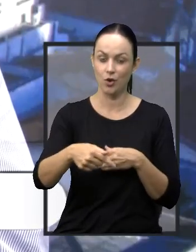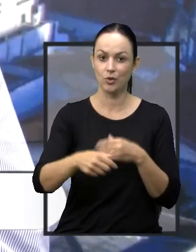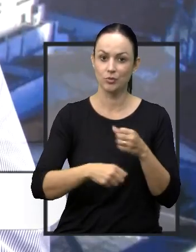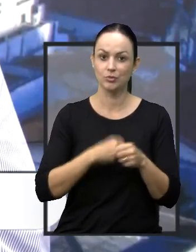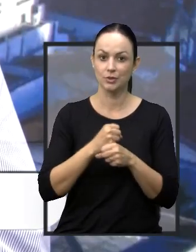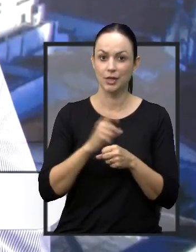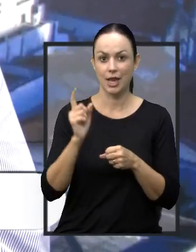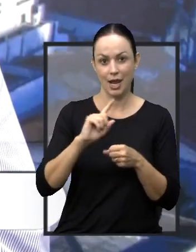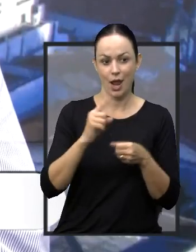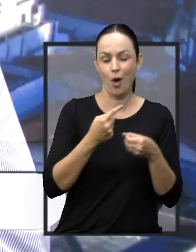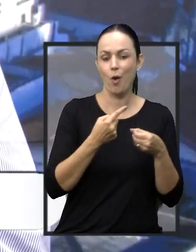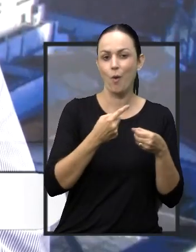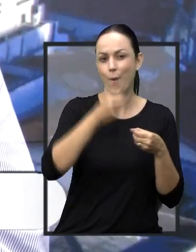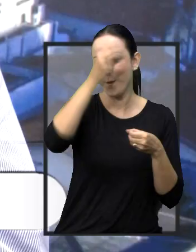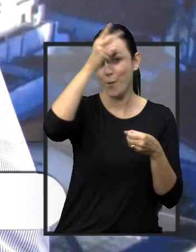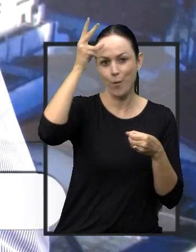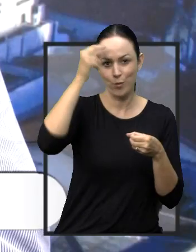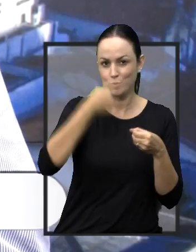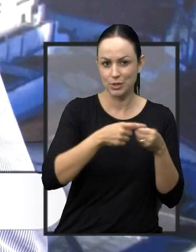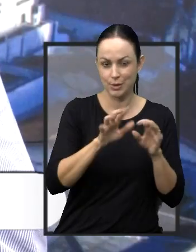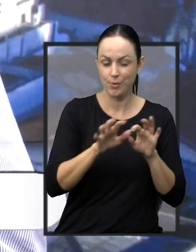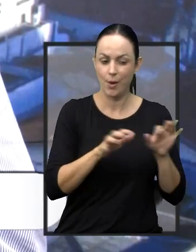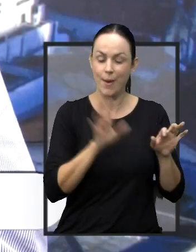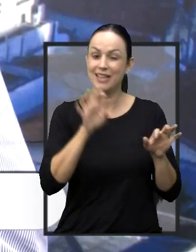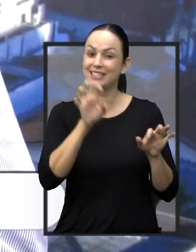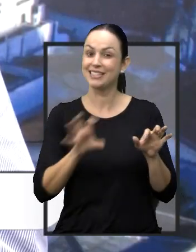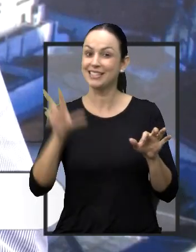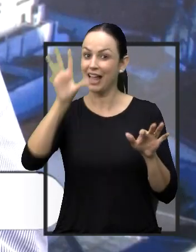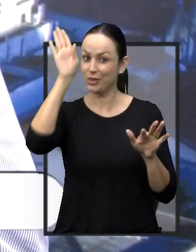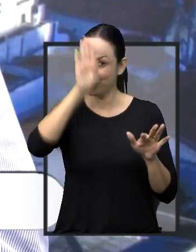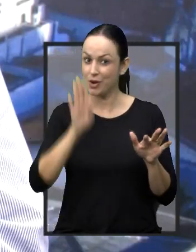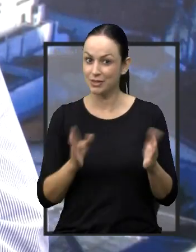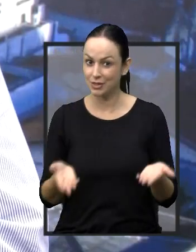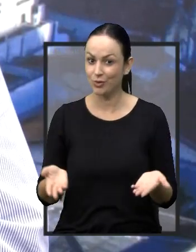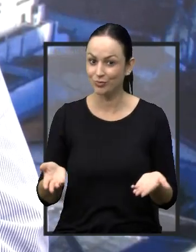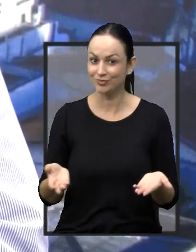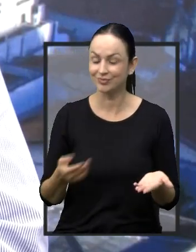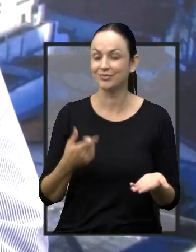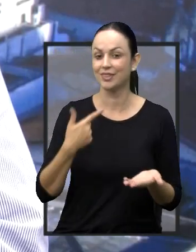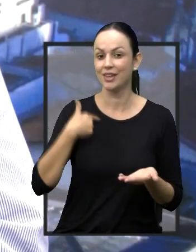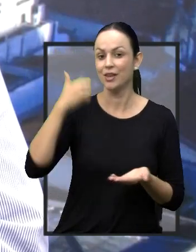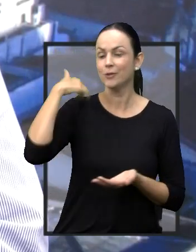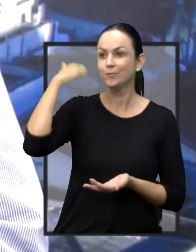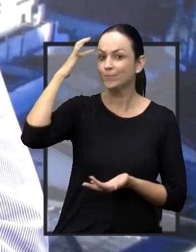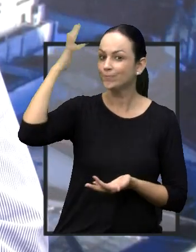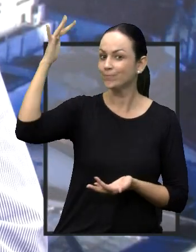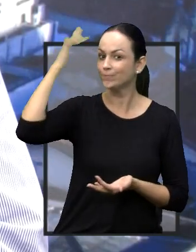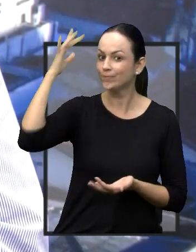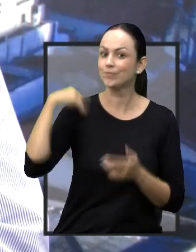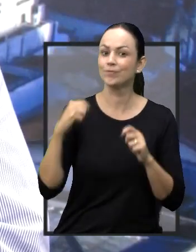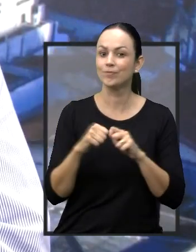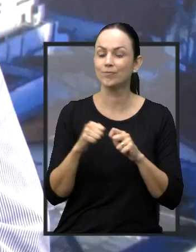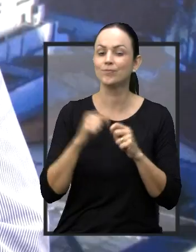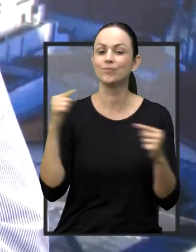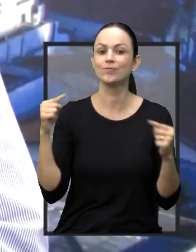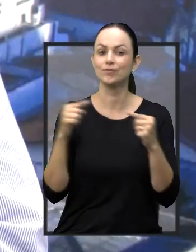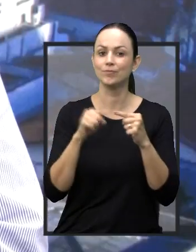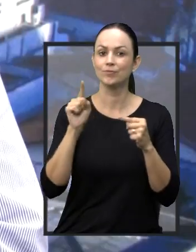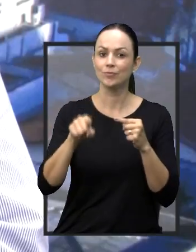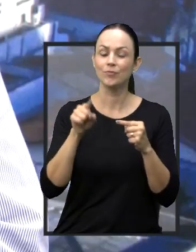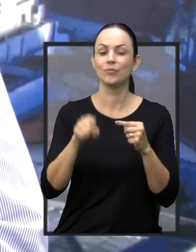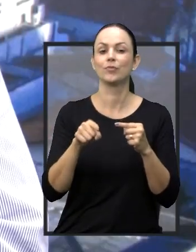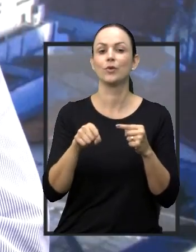nível municipal, mas a nível de Estado e Brasil, né? E as reflexões que eu tenho feito, ela também se adequam à questão